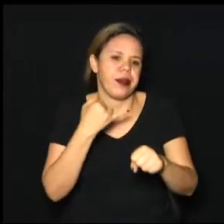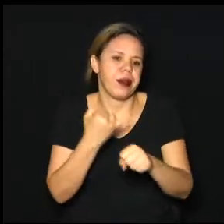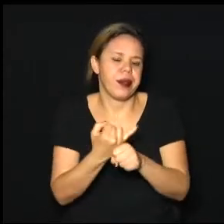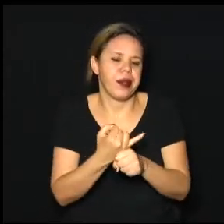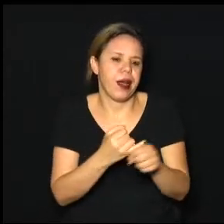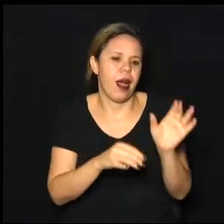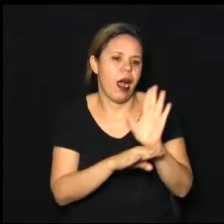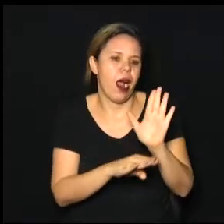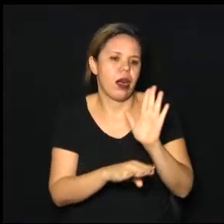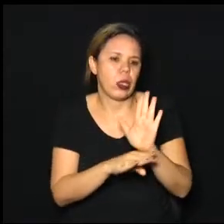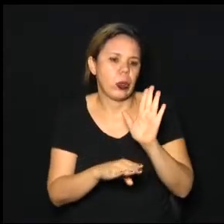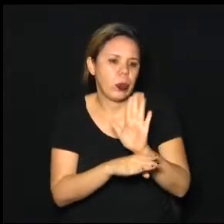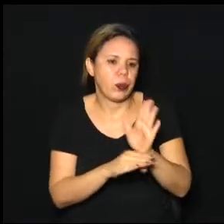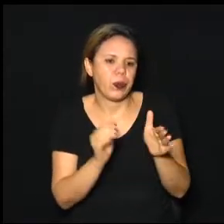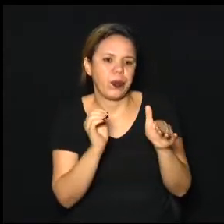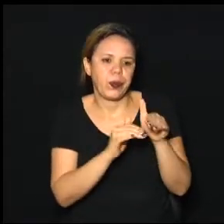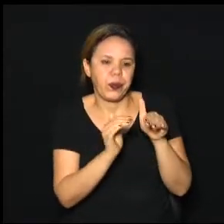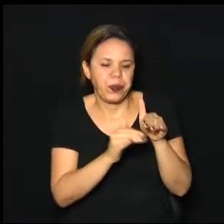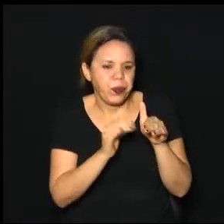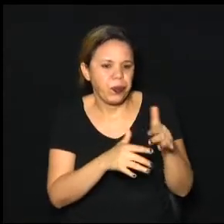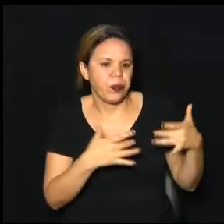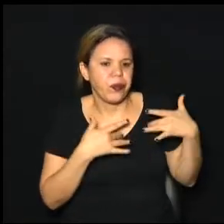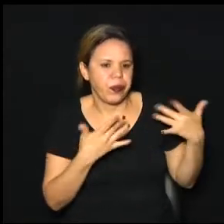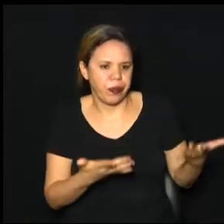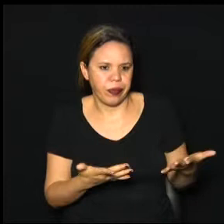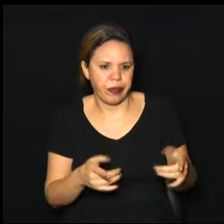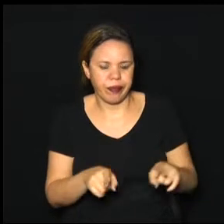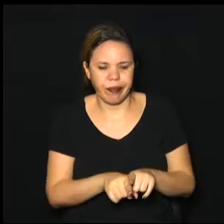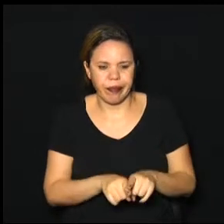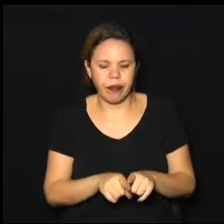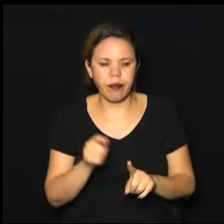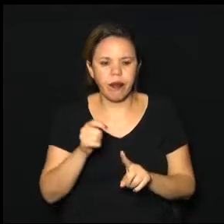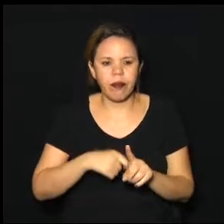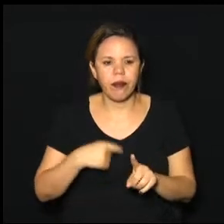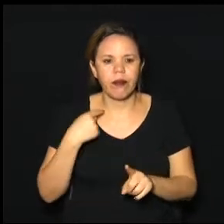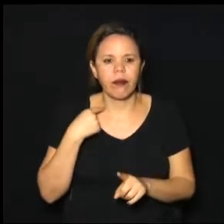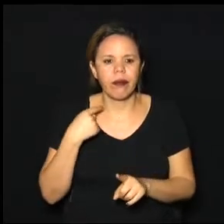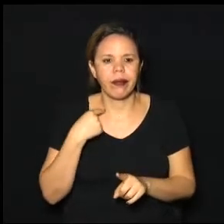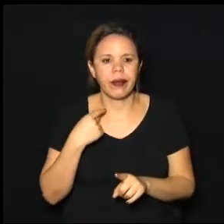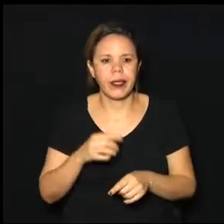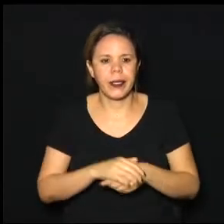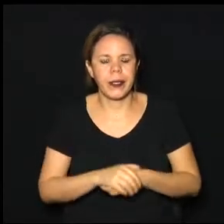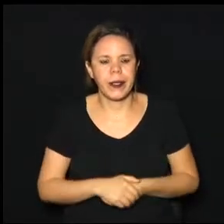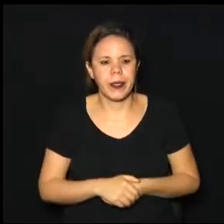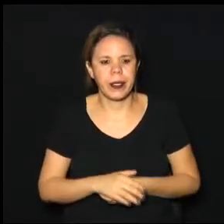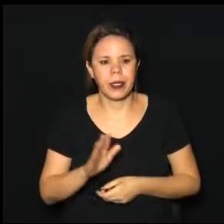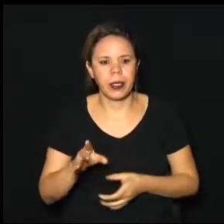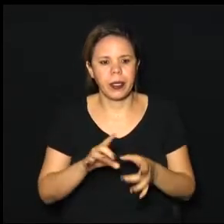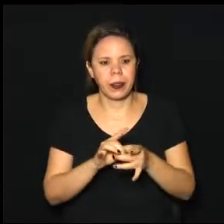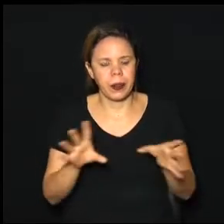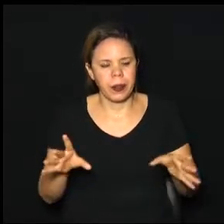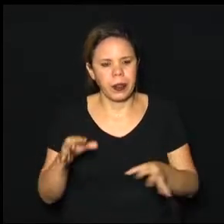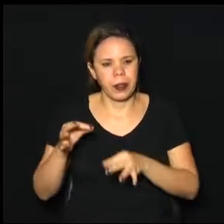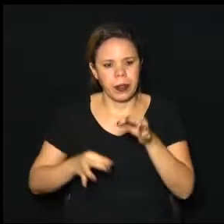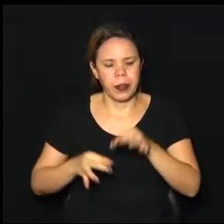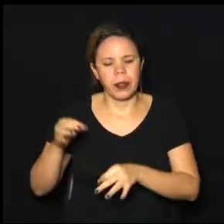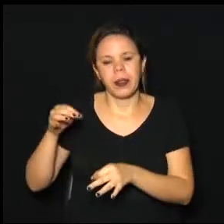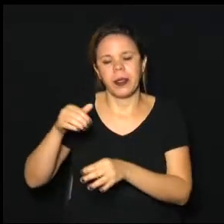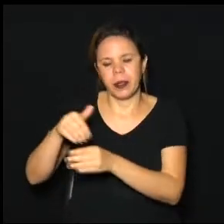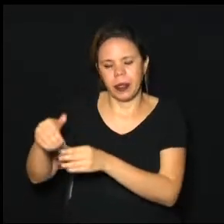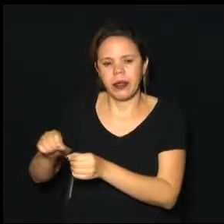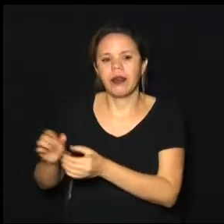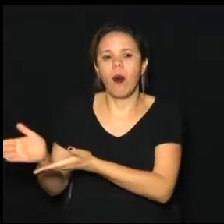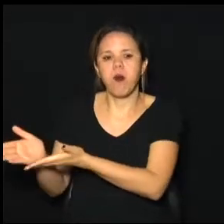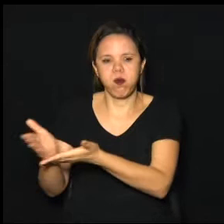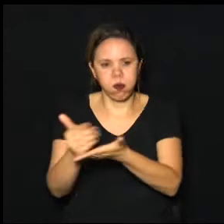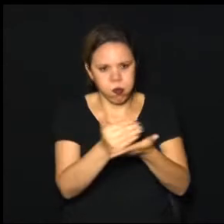crowdfunding. Já está disponível, inclusive, desde maio, a Justiça Eleitoral já permite que se faça a arrecadação por